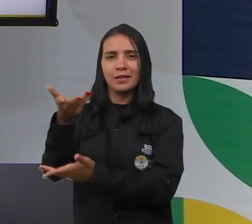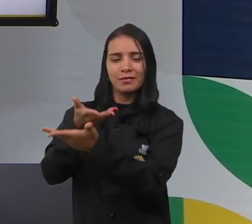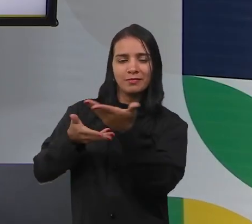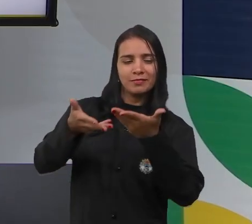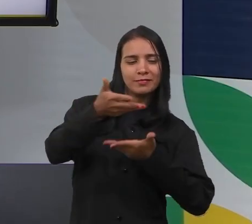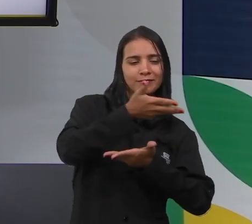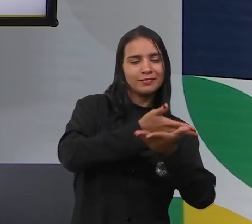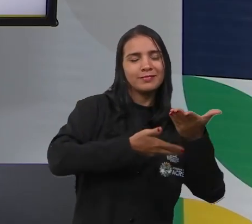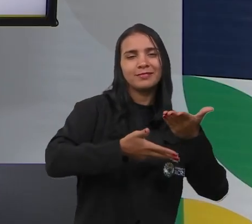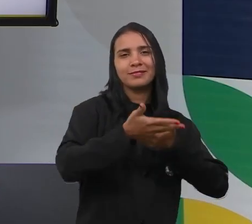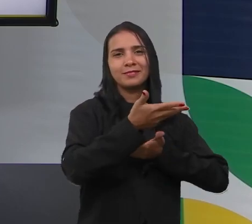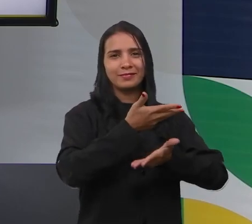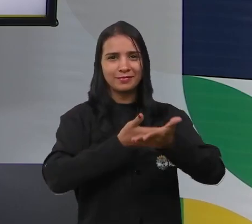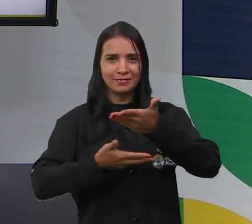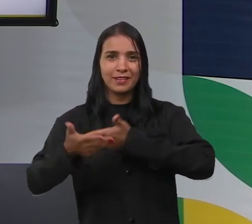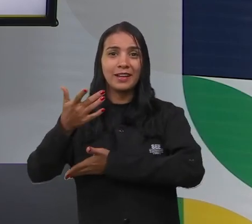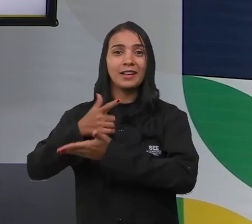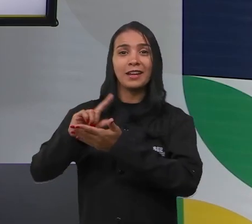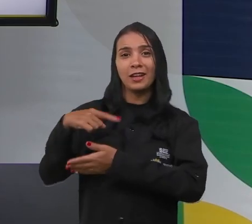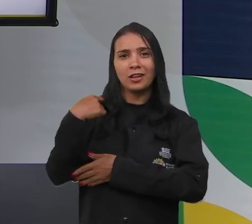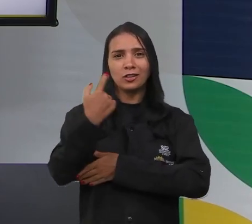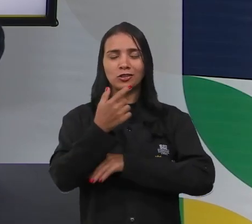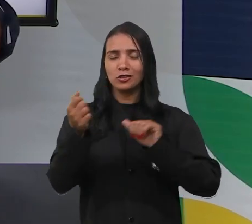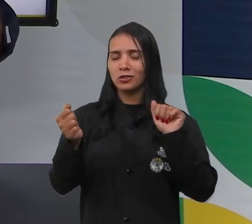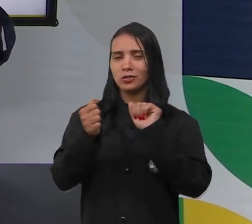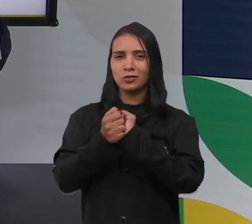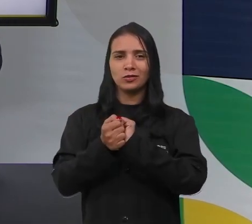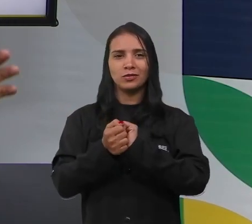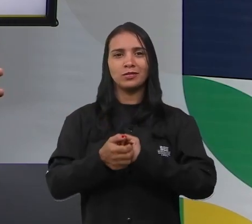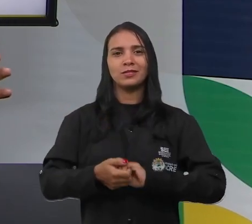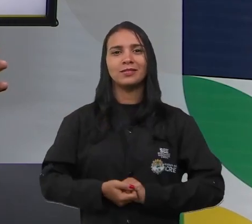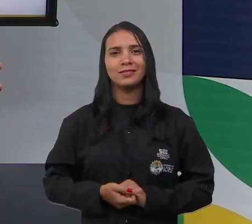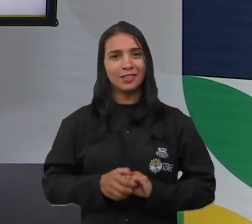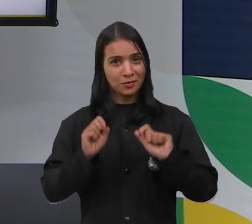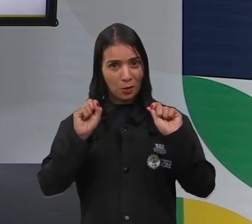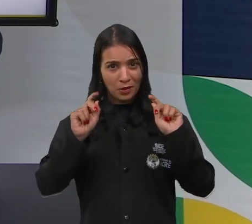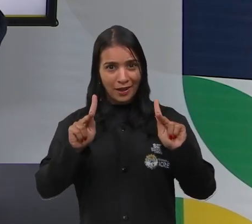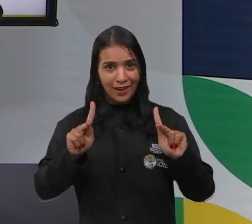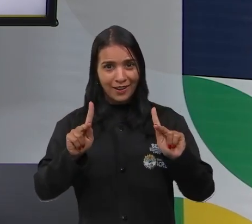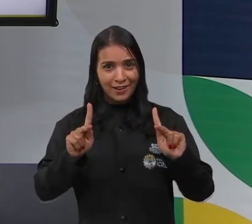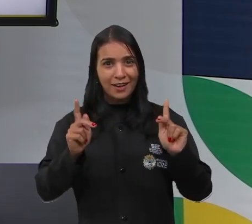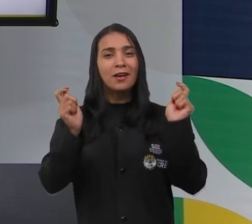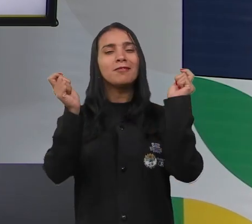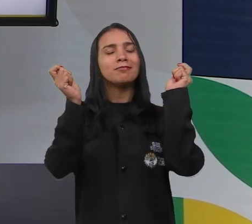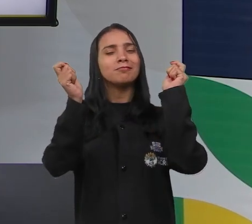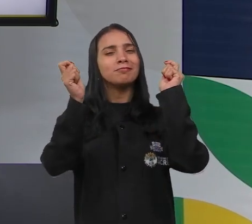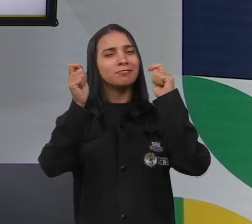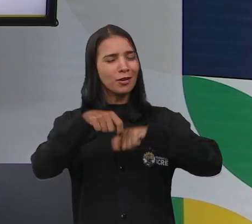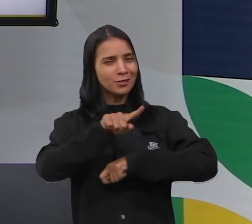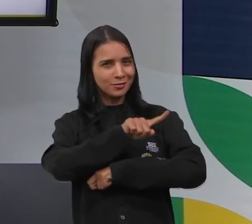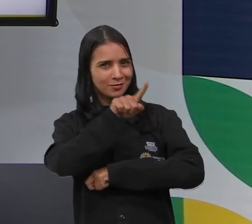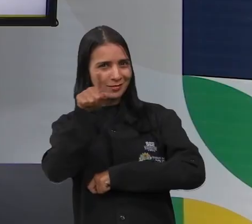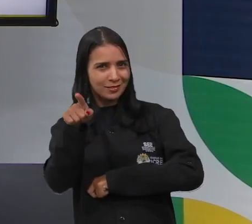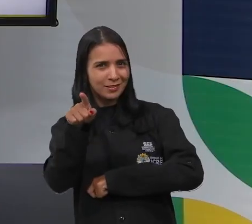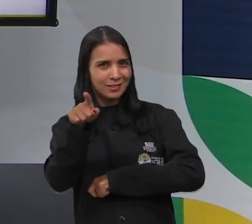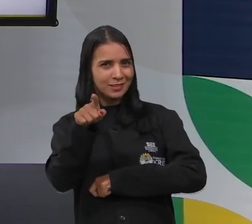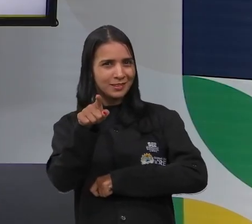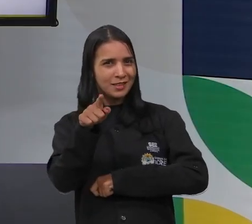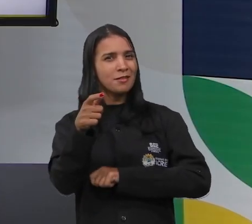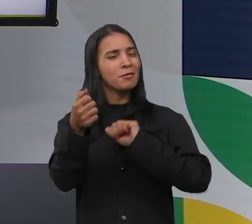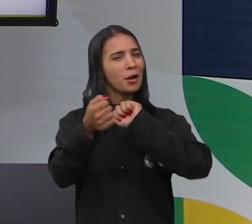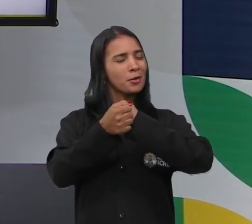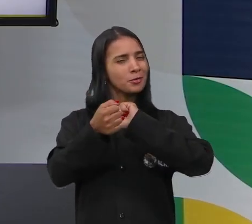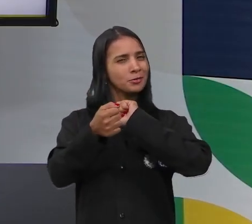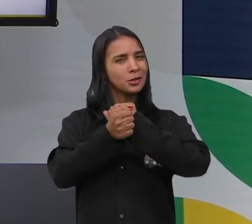colabora e isso pode contar com a colaboração de todos. Ok? Posso contar agora com a sua colaboração para responder